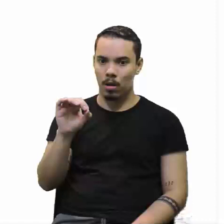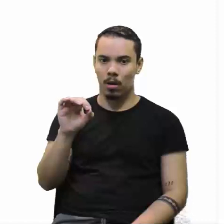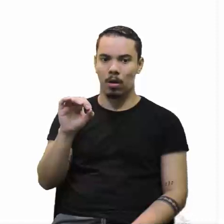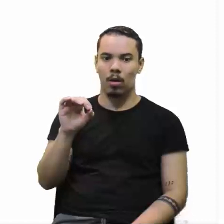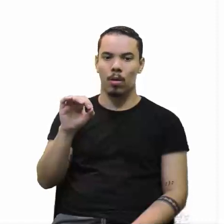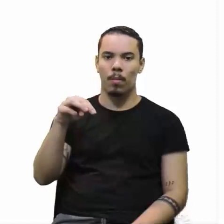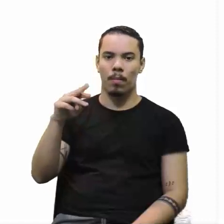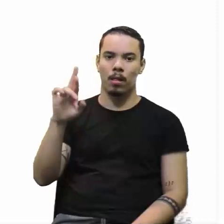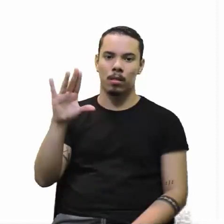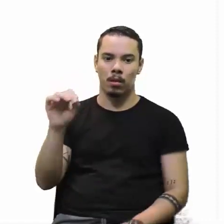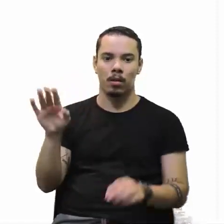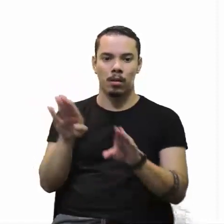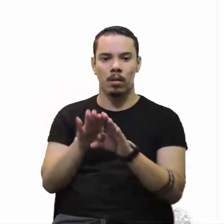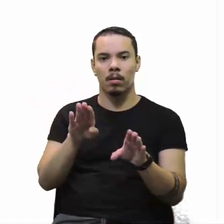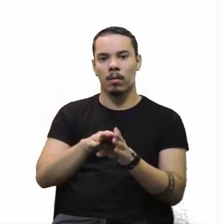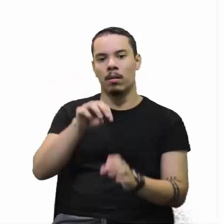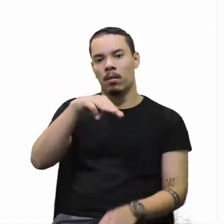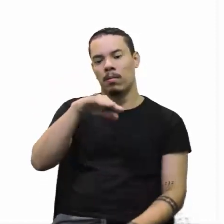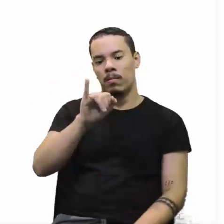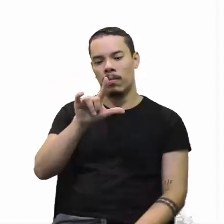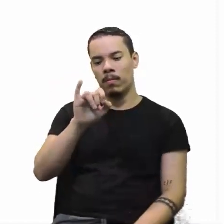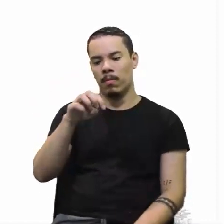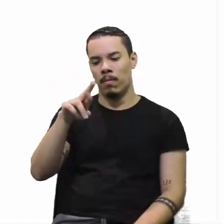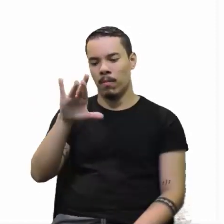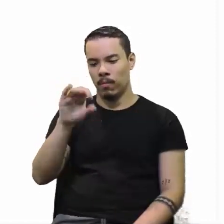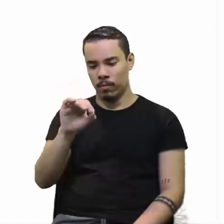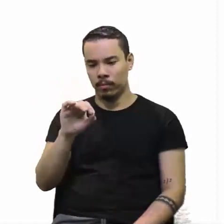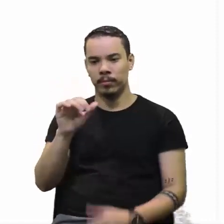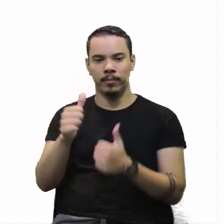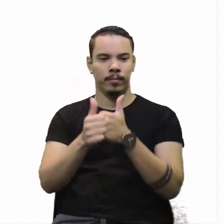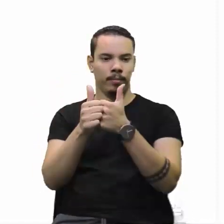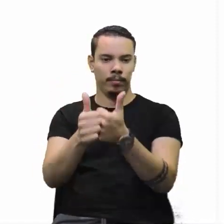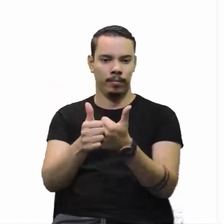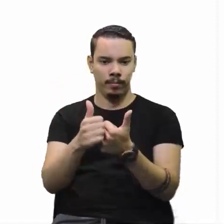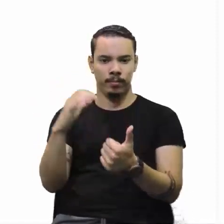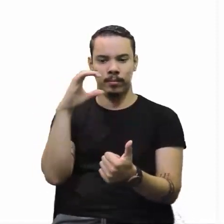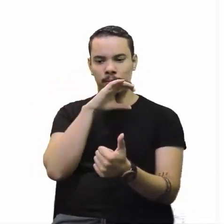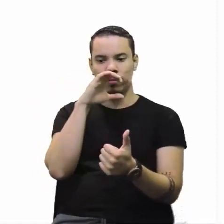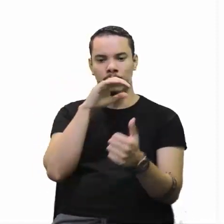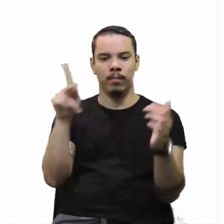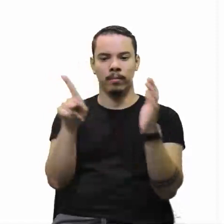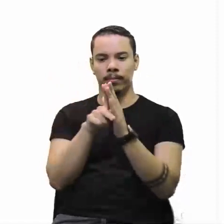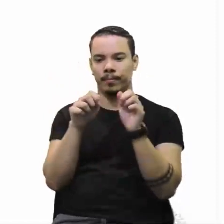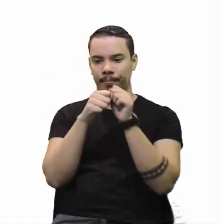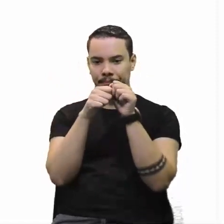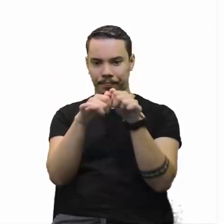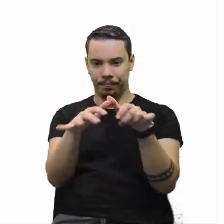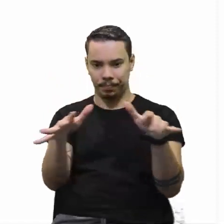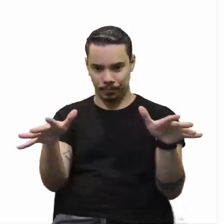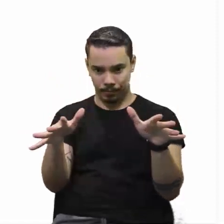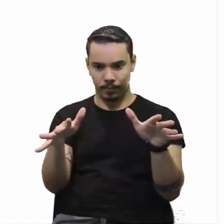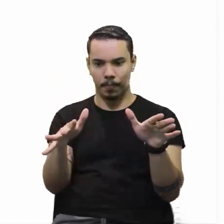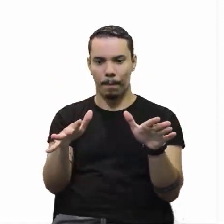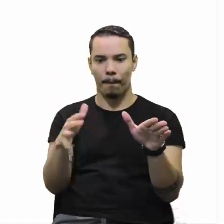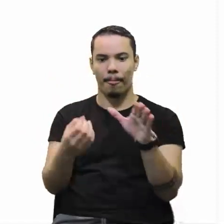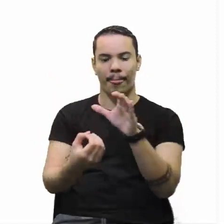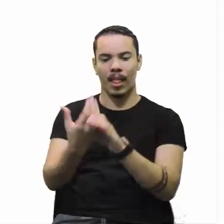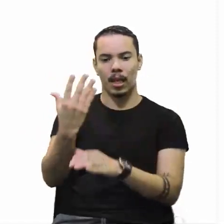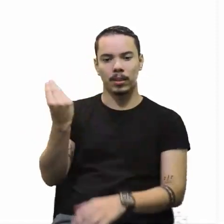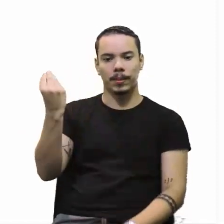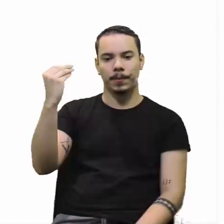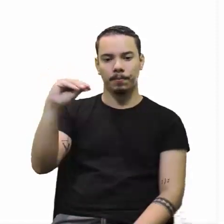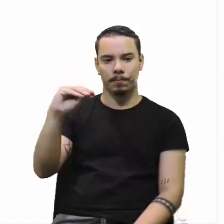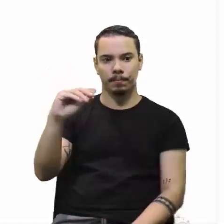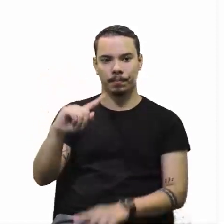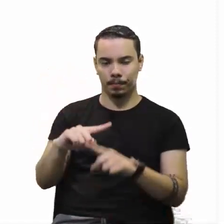micrômetro, né? E milímetro. Considerando que a velocidade de propagação desta onda aí, sim, apareceu, mas aqui